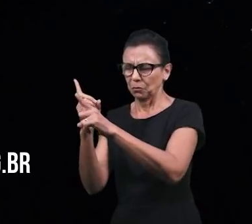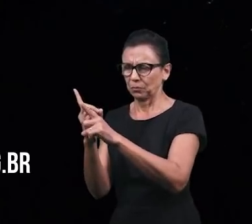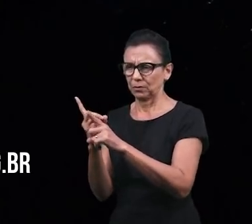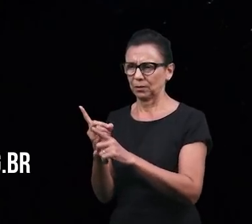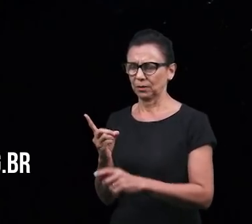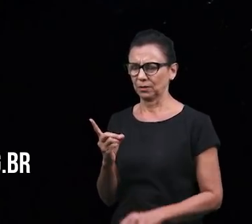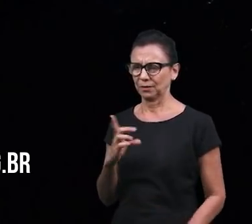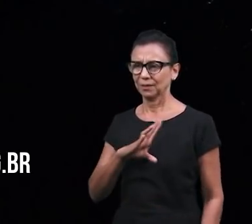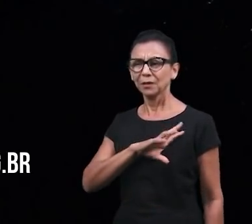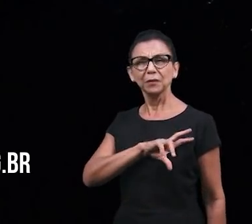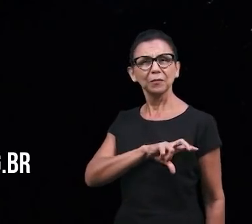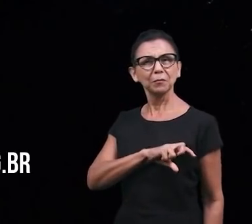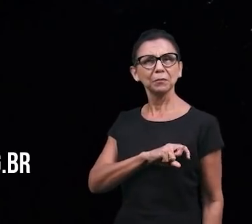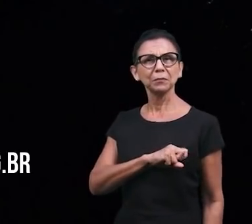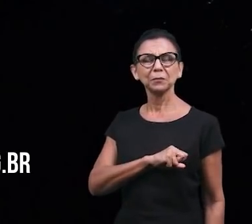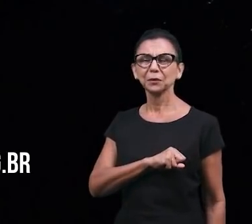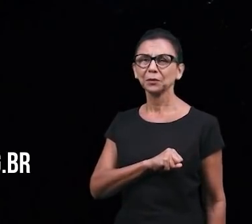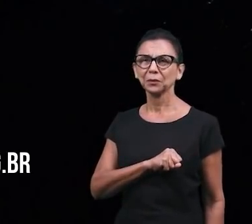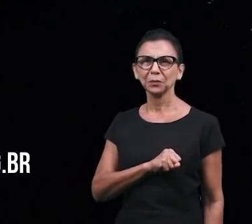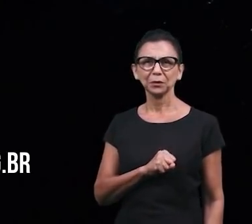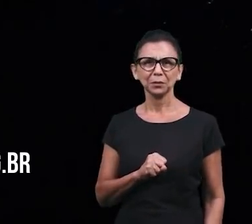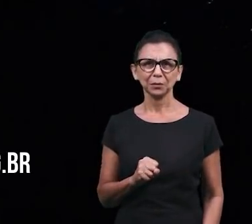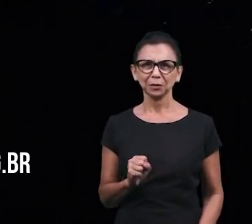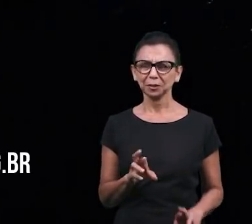amor que sara a